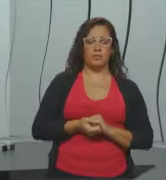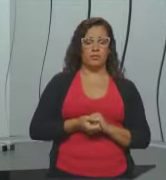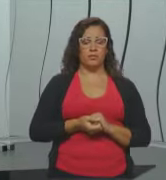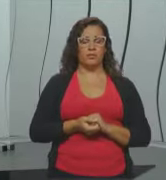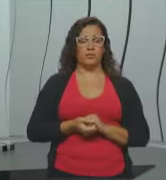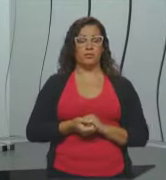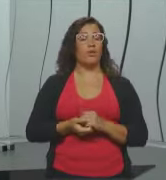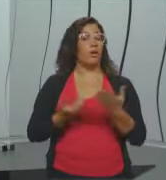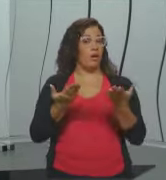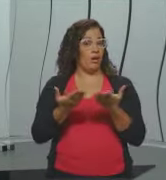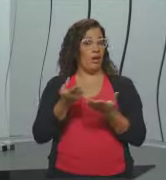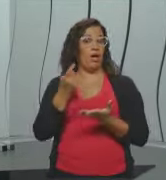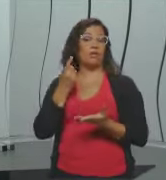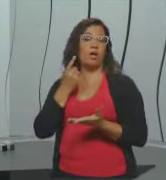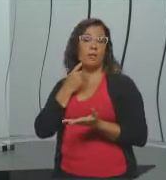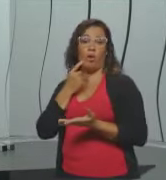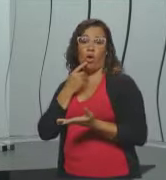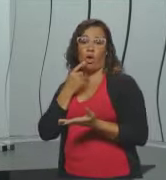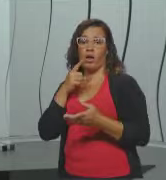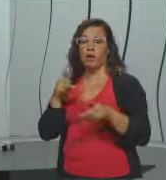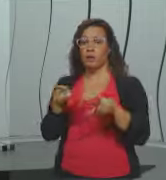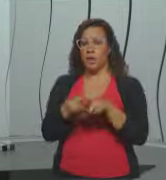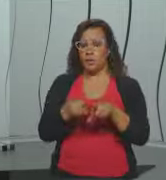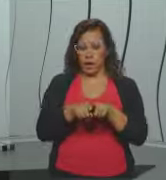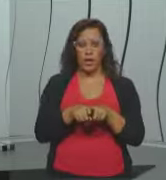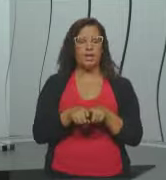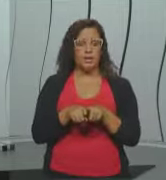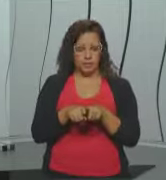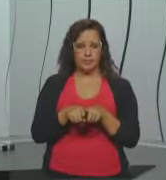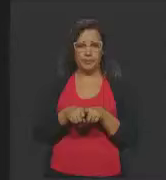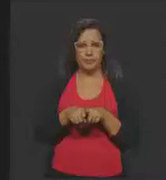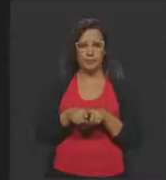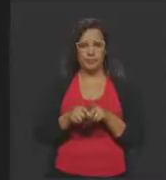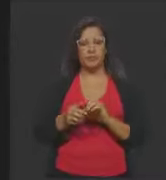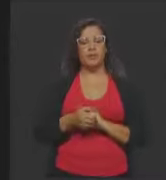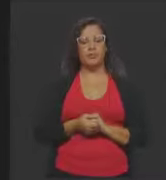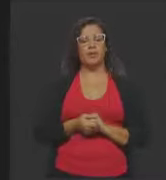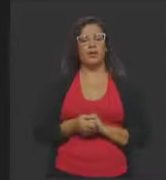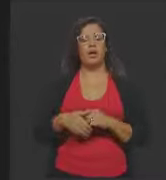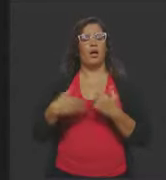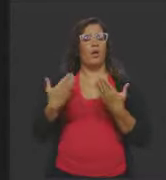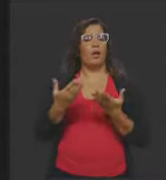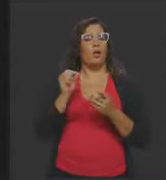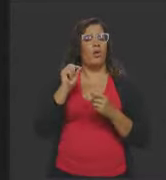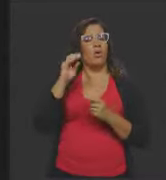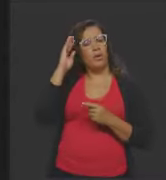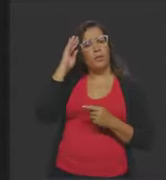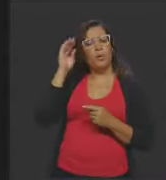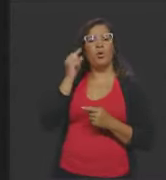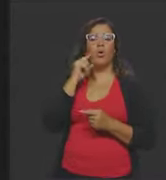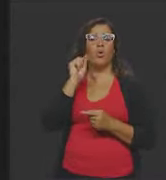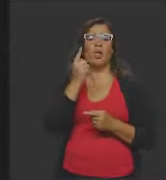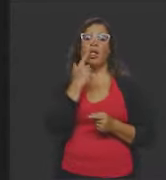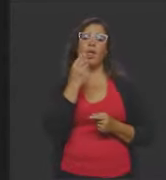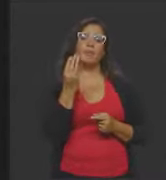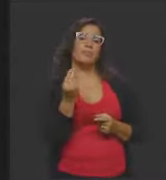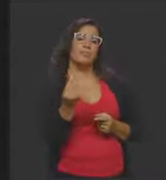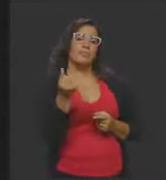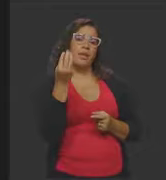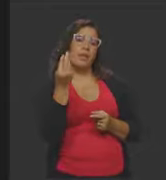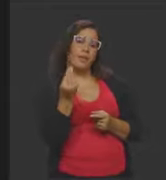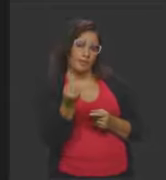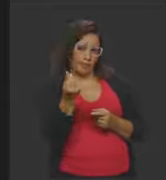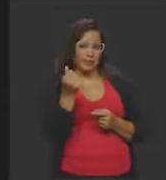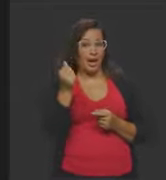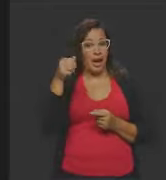Ainda falando da boca, as glândulas associadas à boca são justamente as glândulas salivares por causa da produção